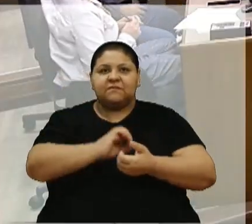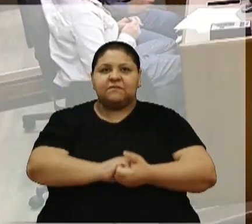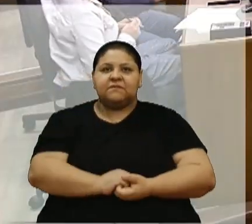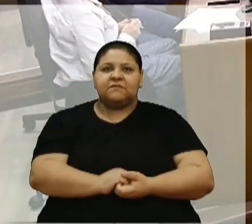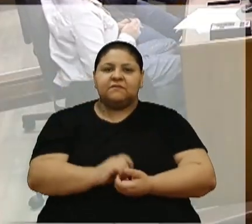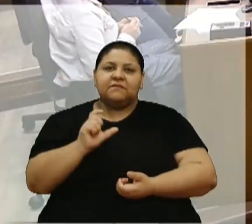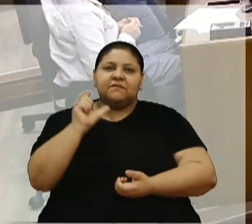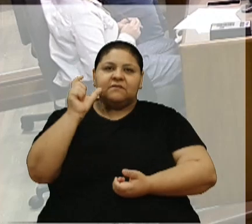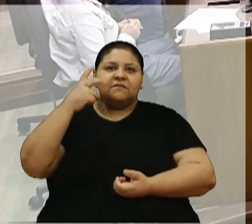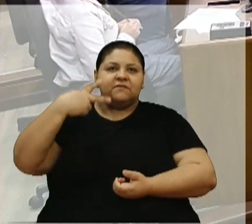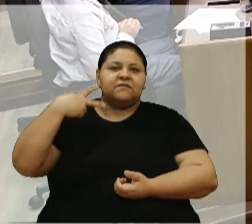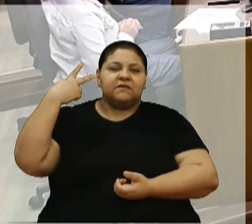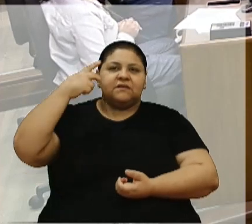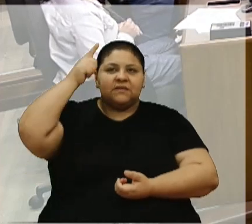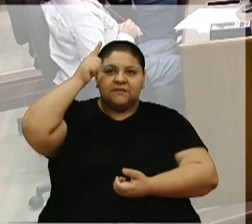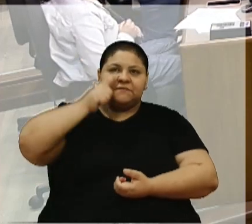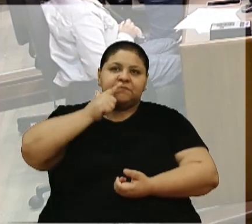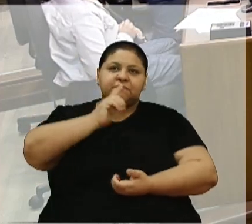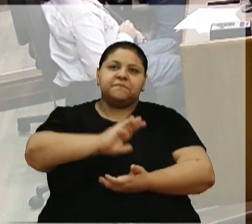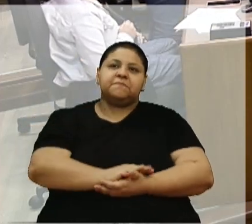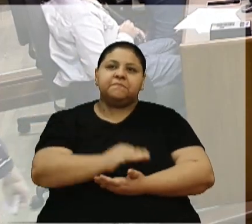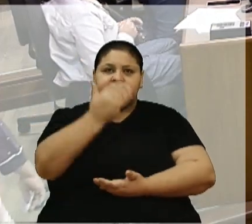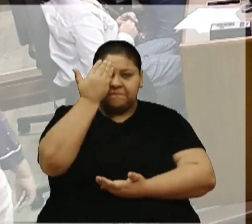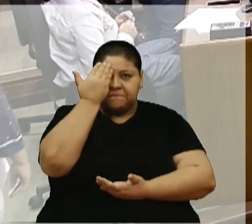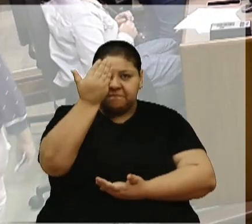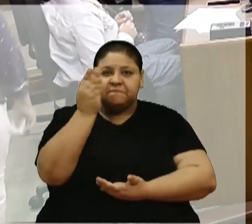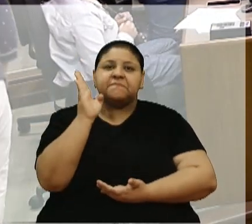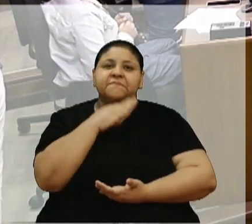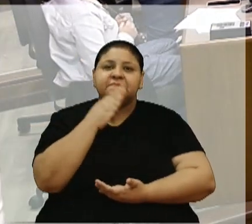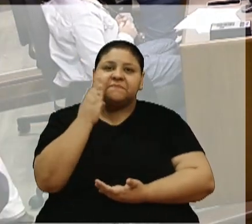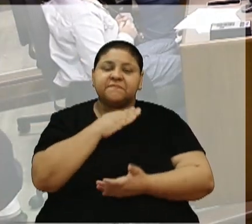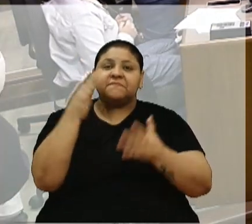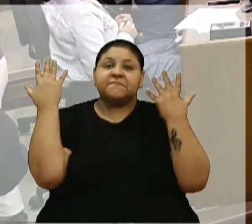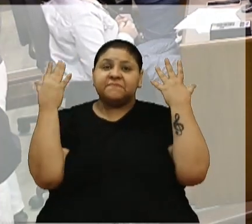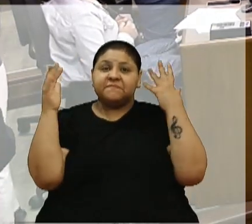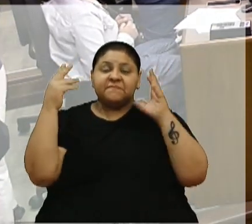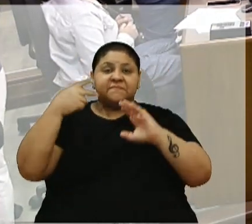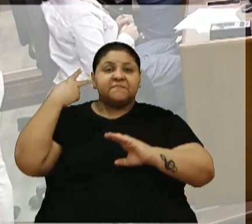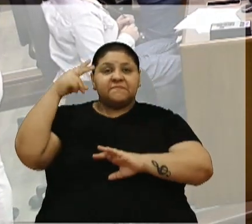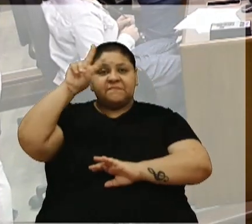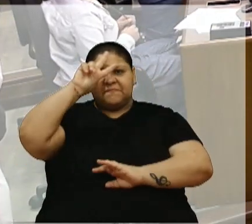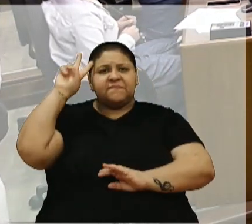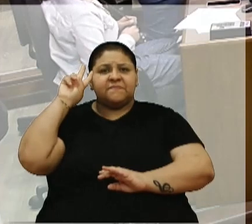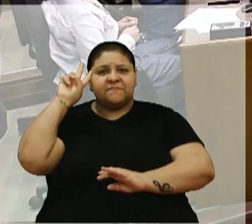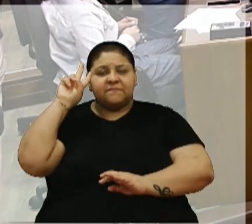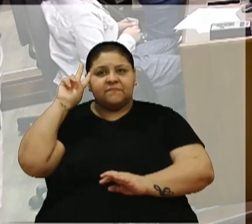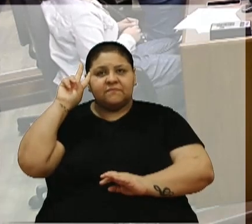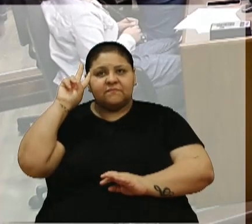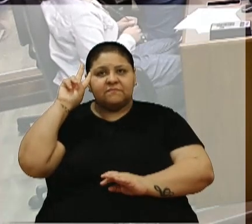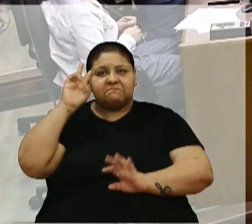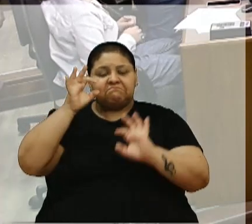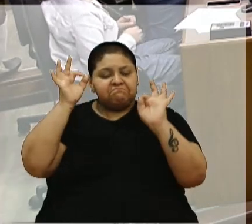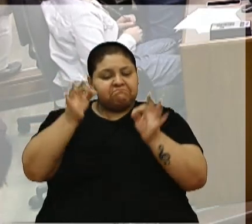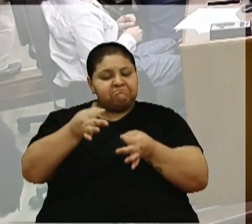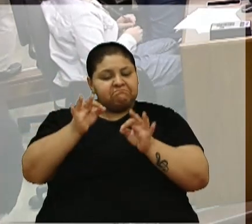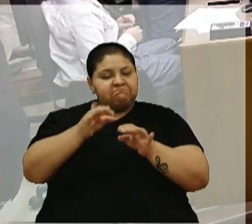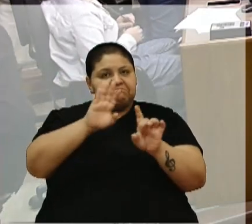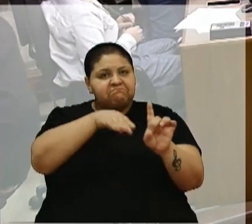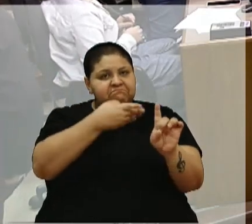a palavra, vereador Lucas Carenhato. Obrigado. Rapidamente, parabenizar o vereador Velocino pela justa homenagem